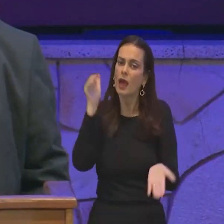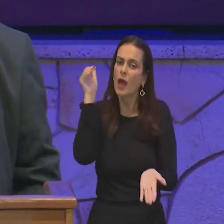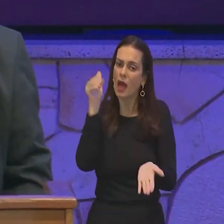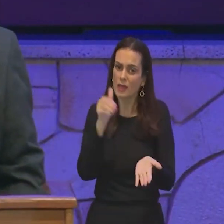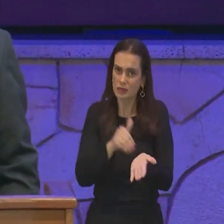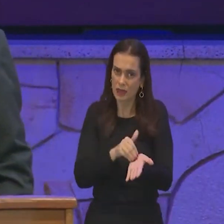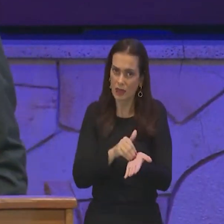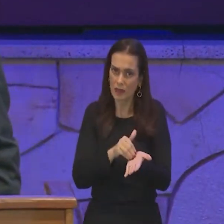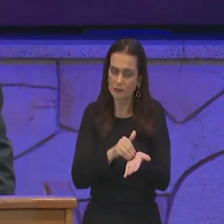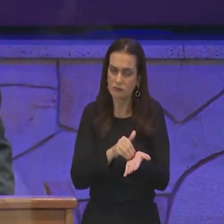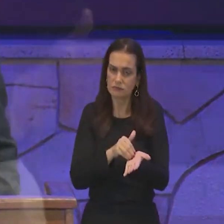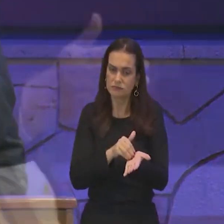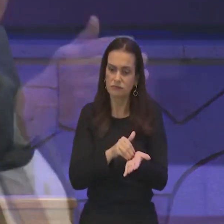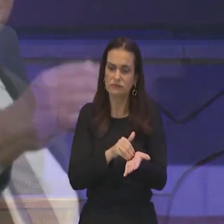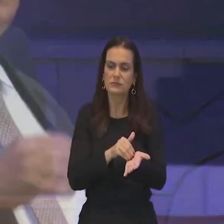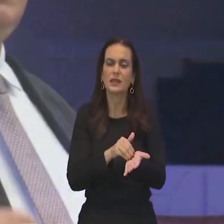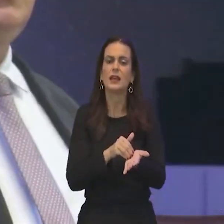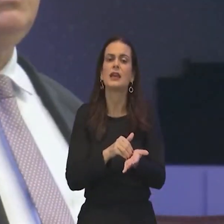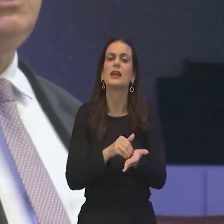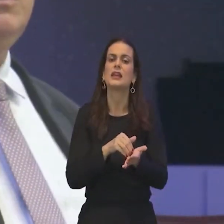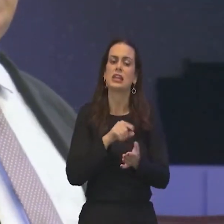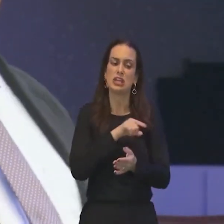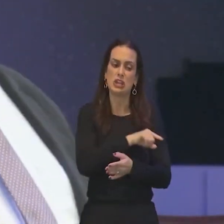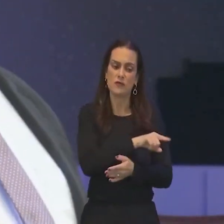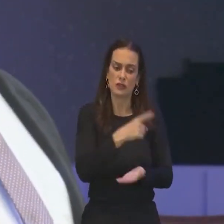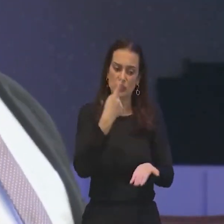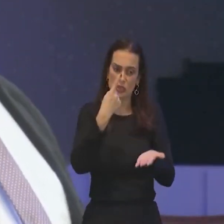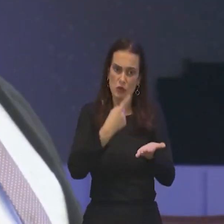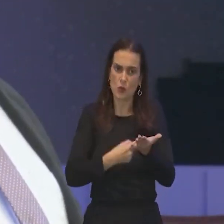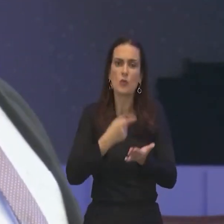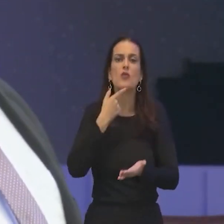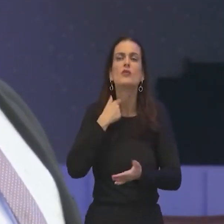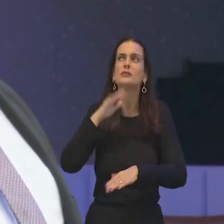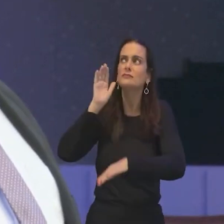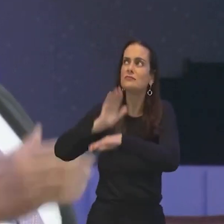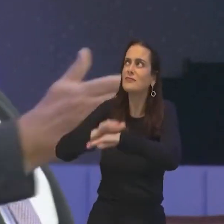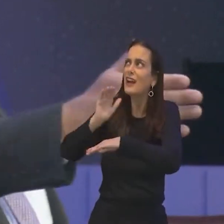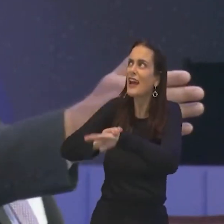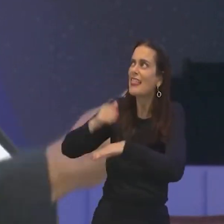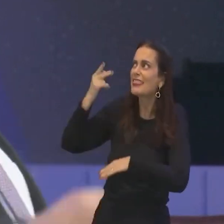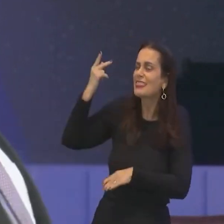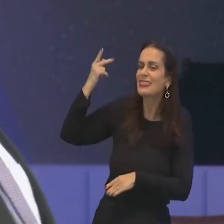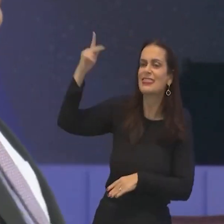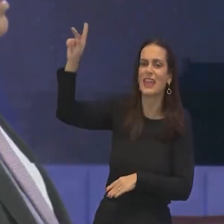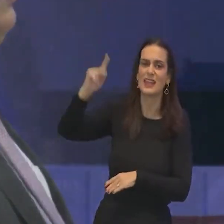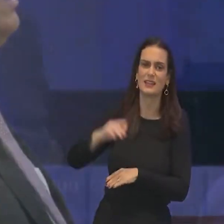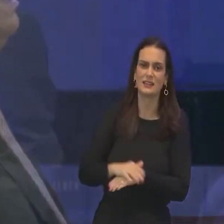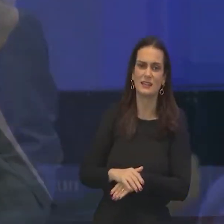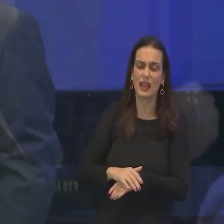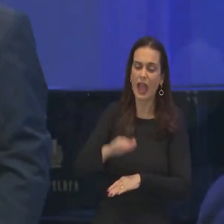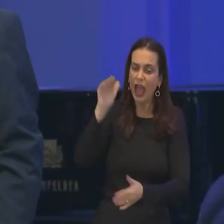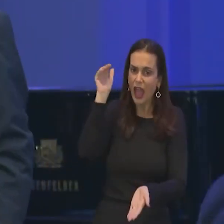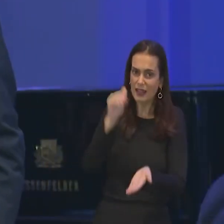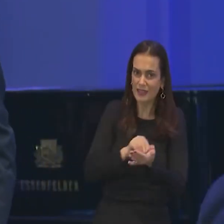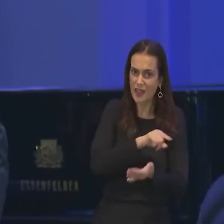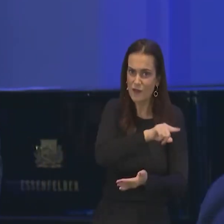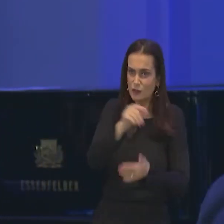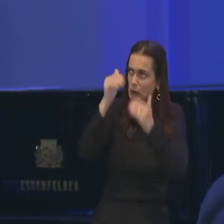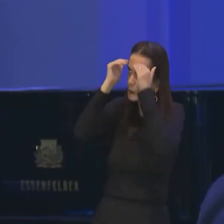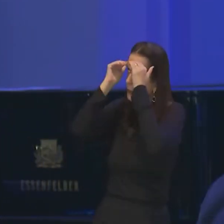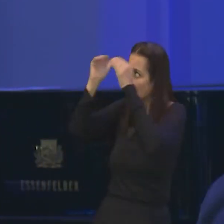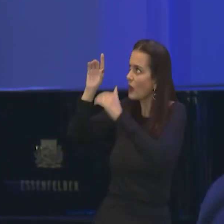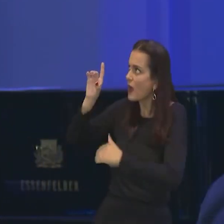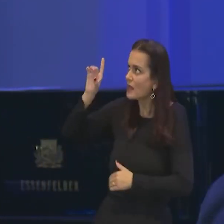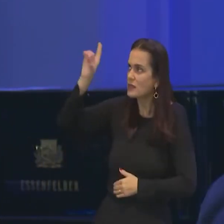obedeça. Até que você vá fazer aquilo que eu tenho dito para você fazer. Até que você atenda o meu chamado. Até que você reate